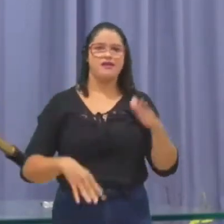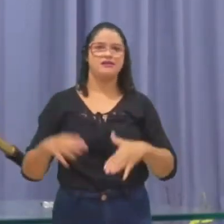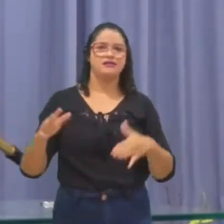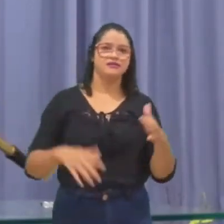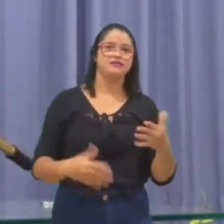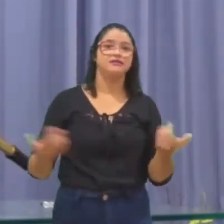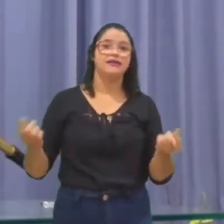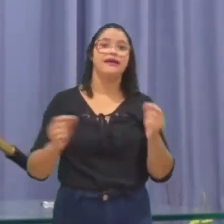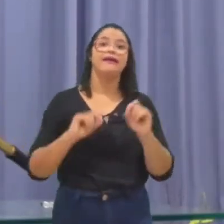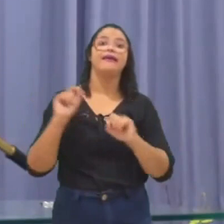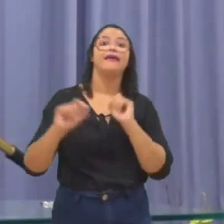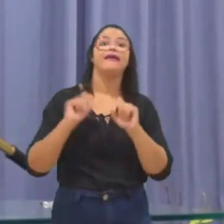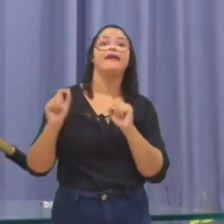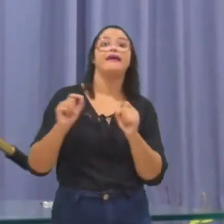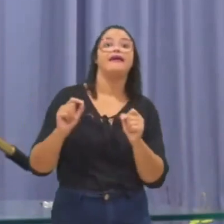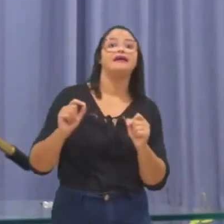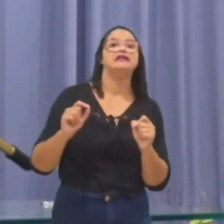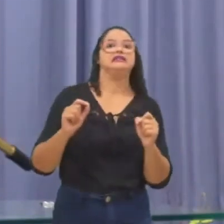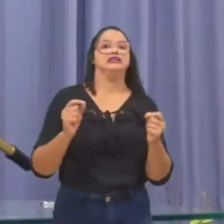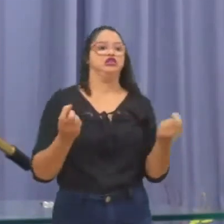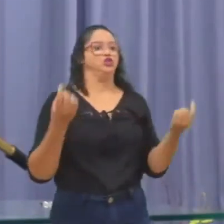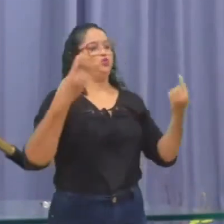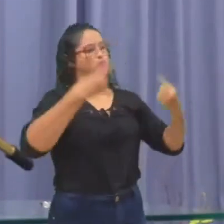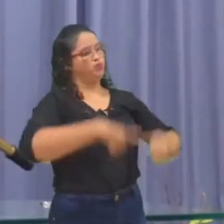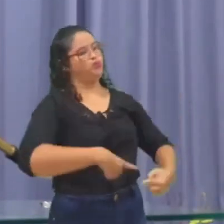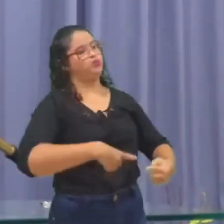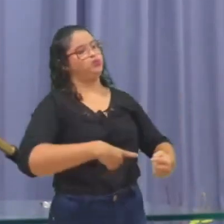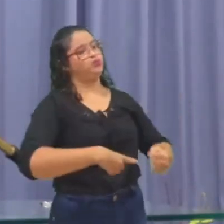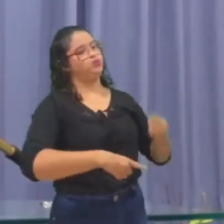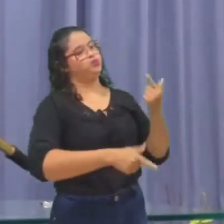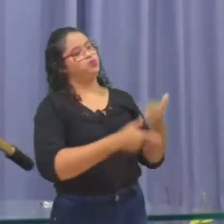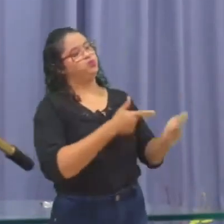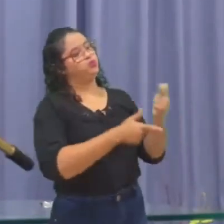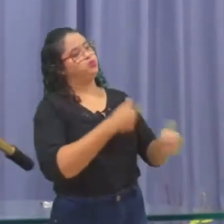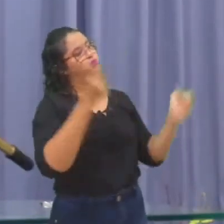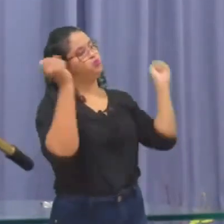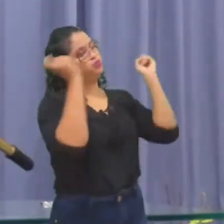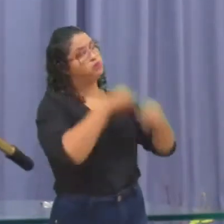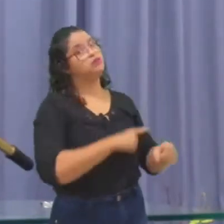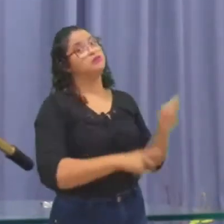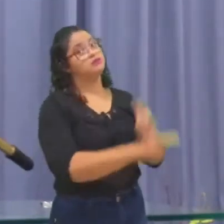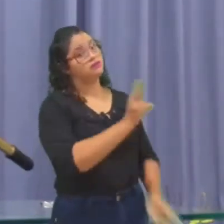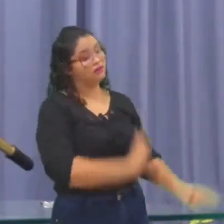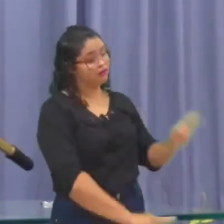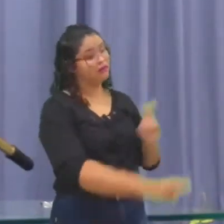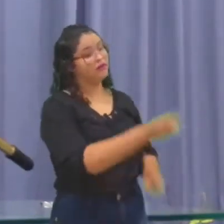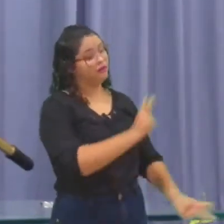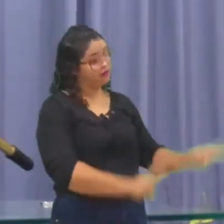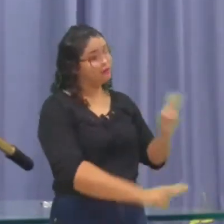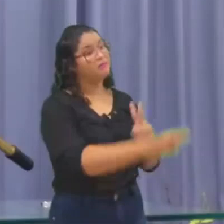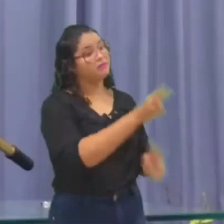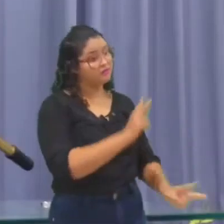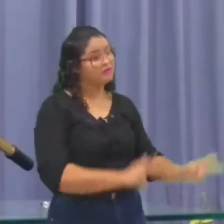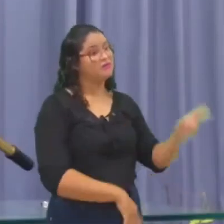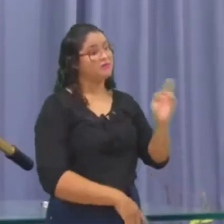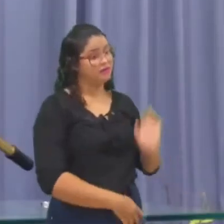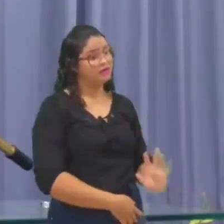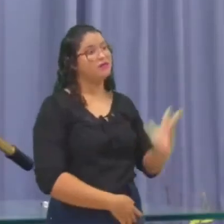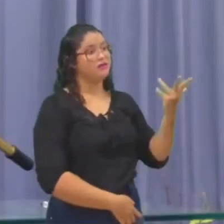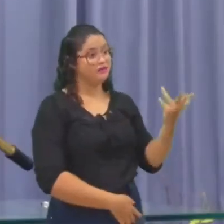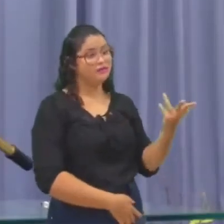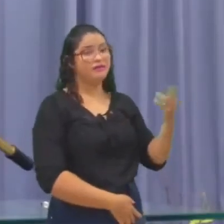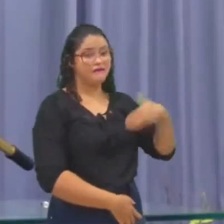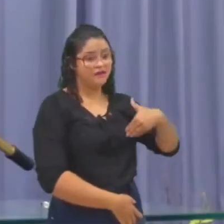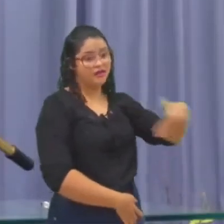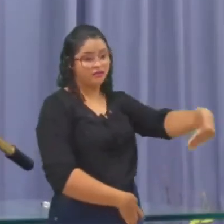às adversidades que enfrentamos. Sempre foi assim e vai continuar sendo assim. Foi assim